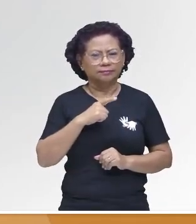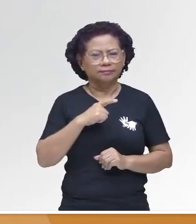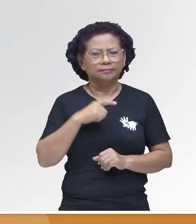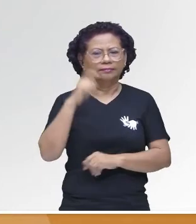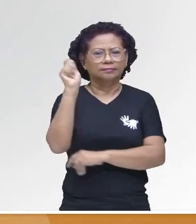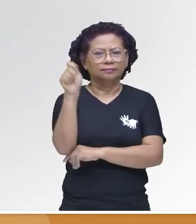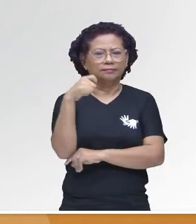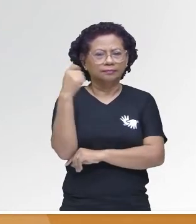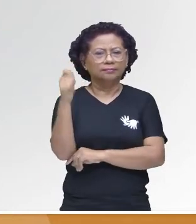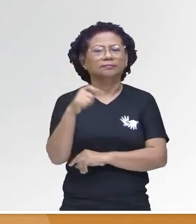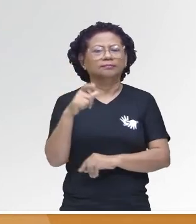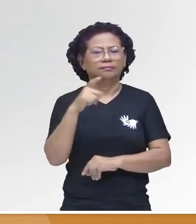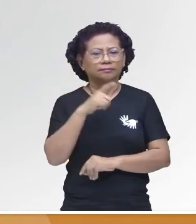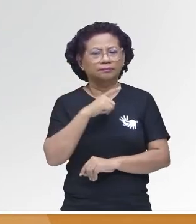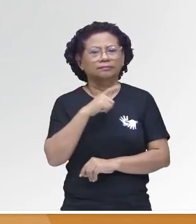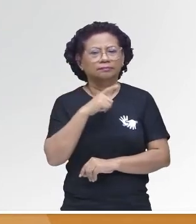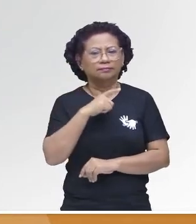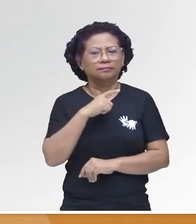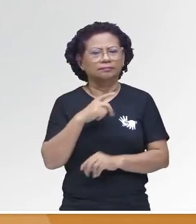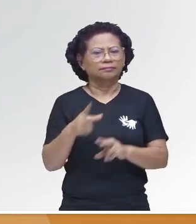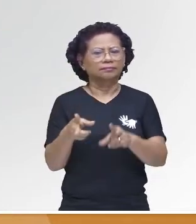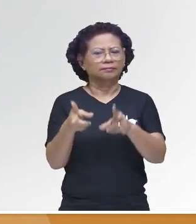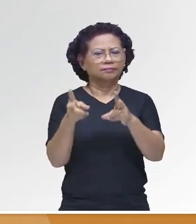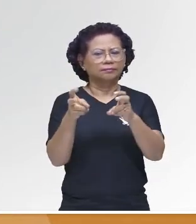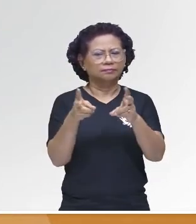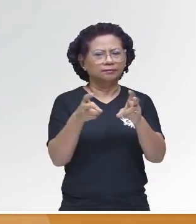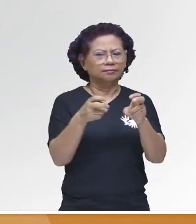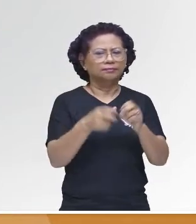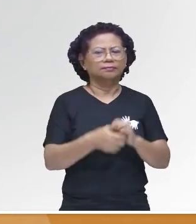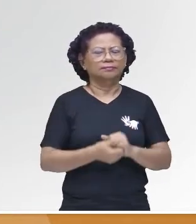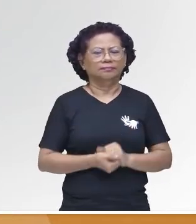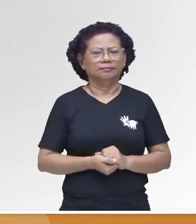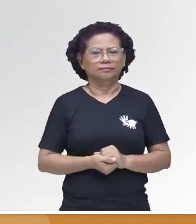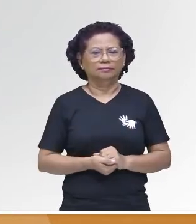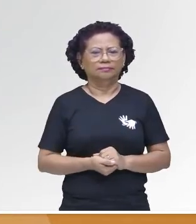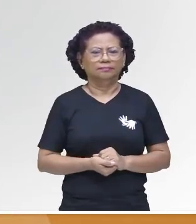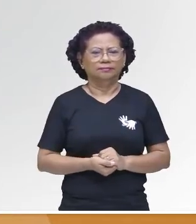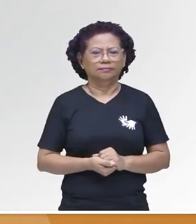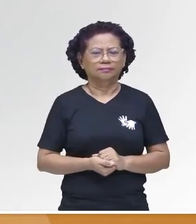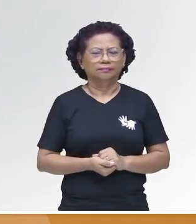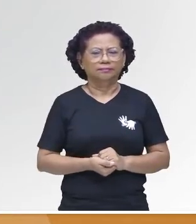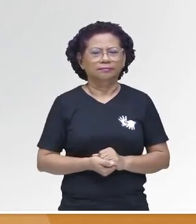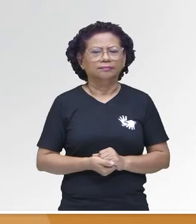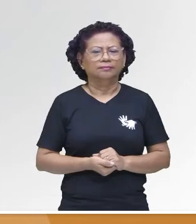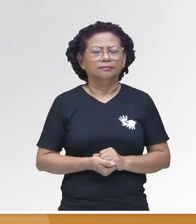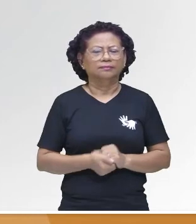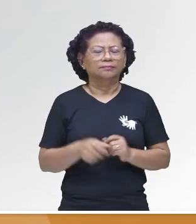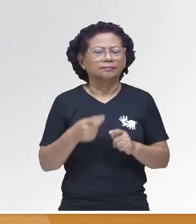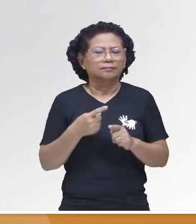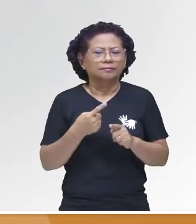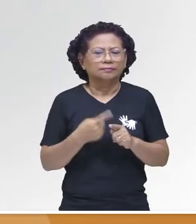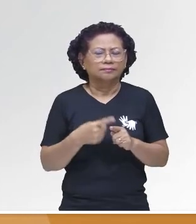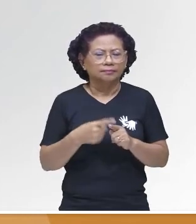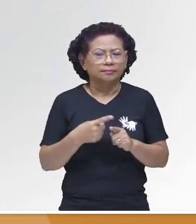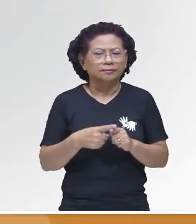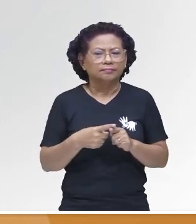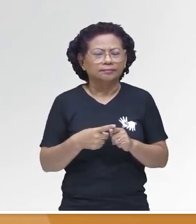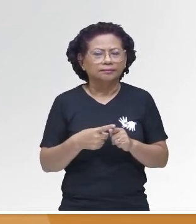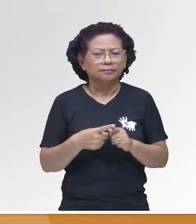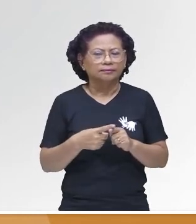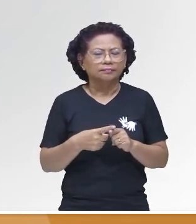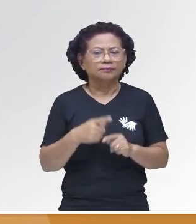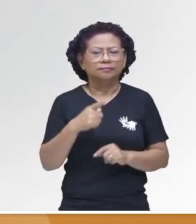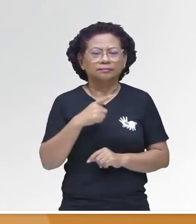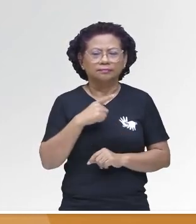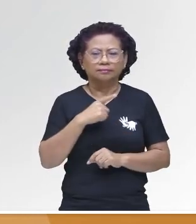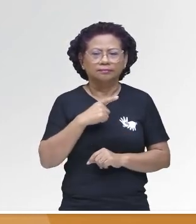província que foi criada, muito parecida ali, aliás, inclusive muito semelhante à bandeira da Alemanha, por conta também de muitos nativos